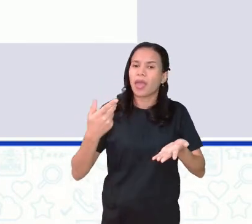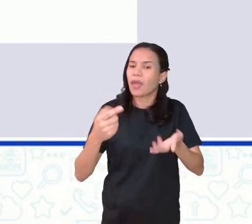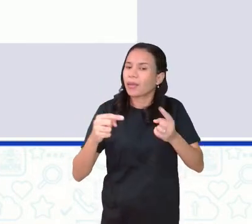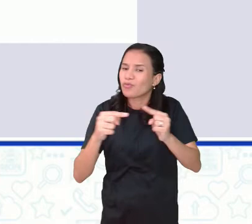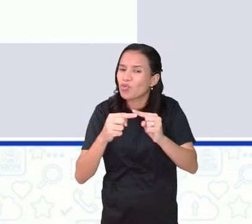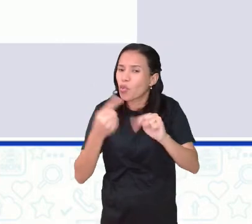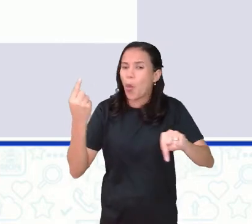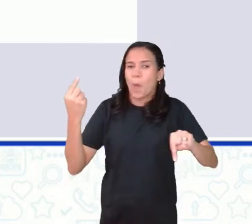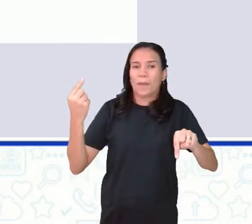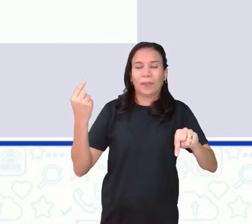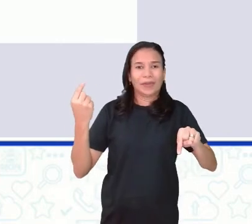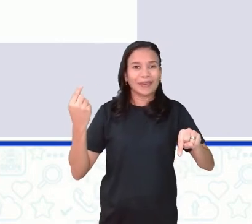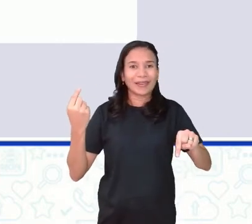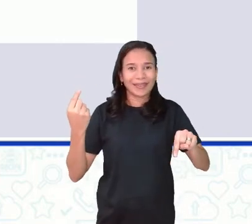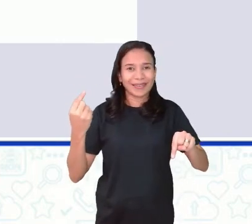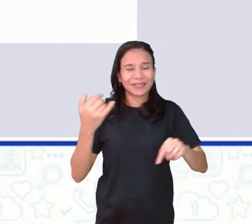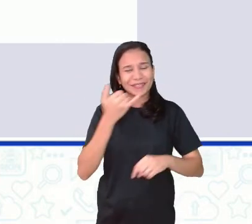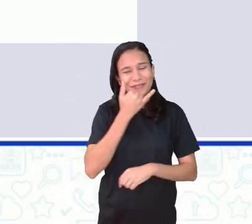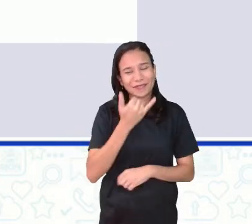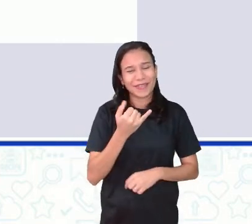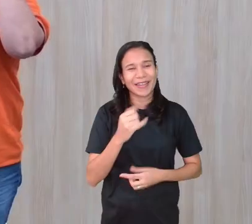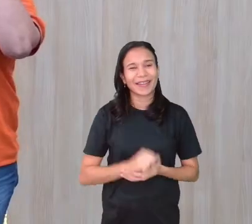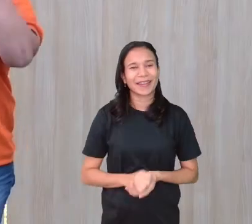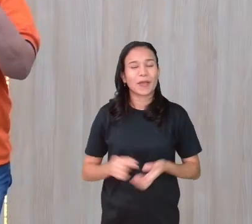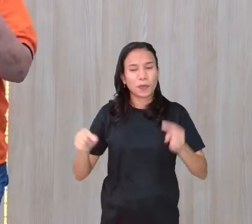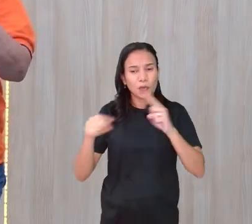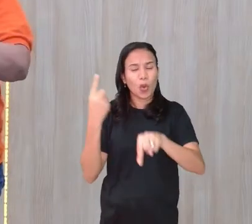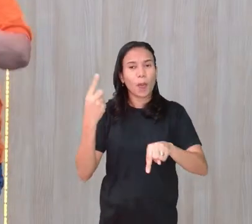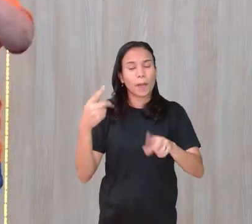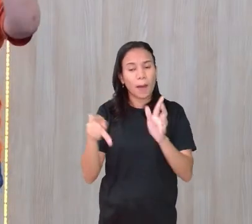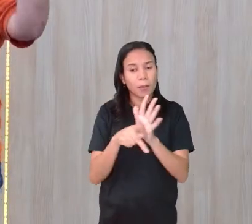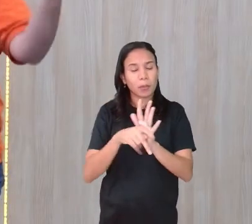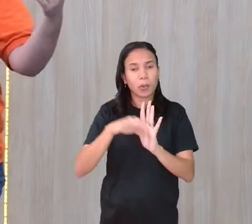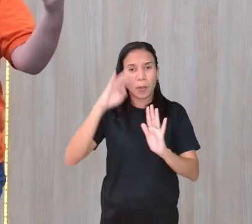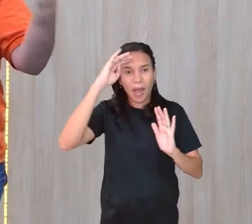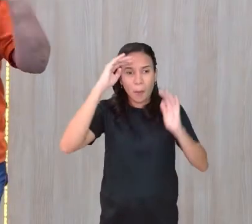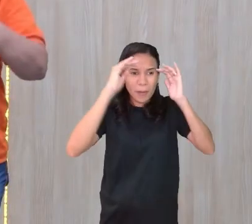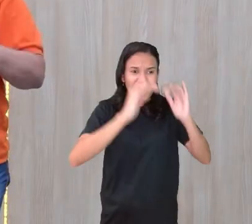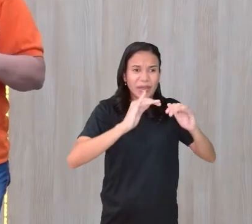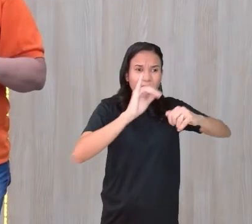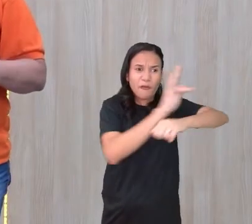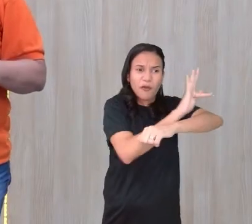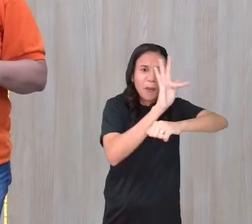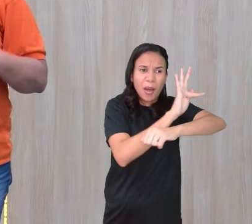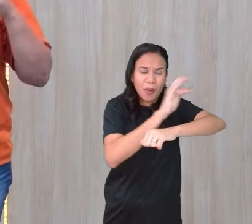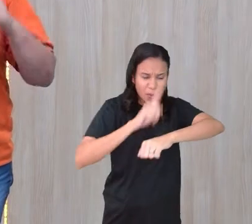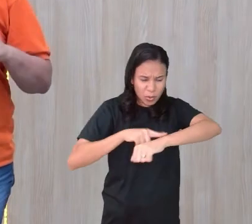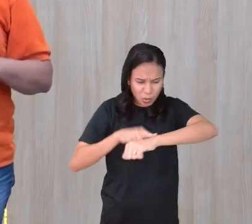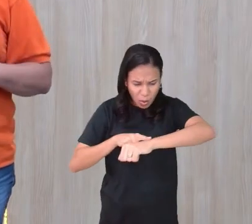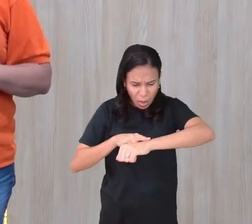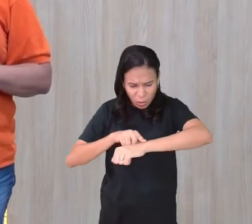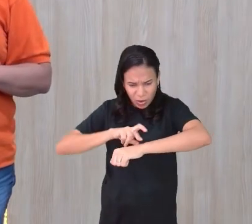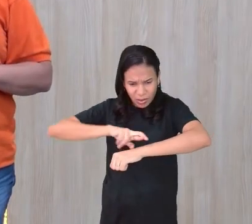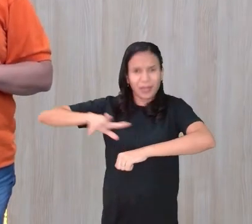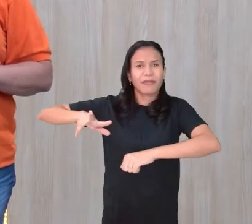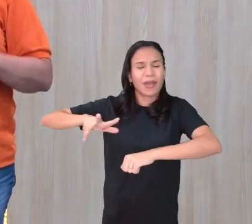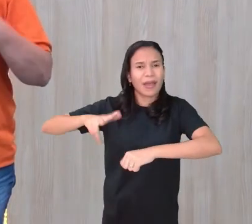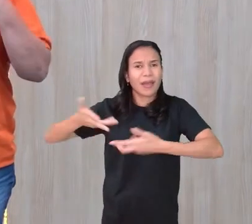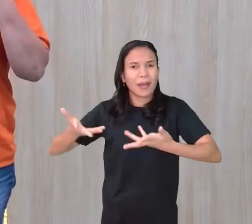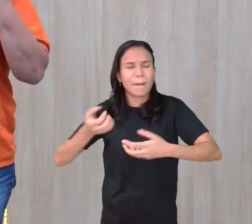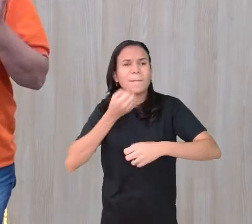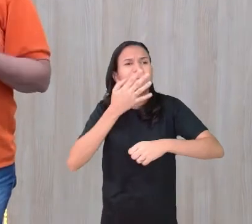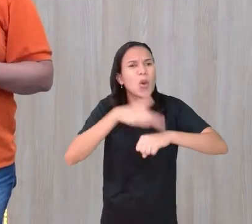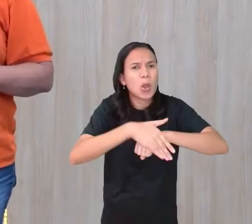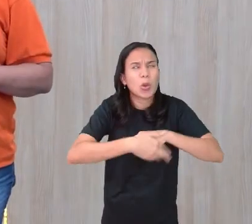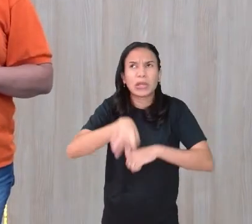inadequado, desculpa aí pessoal, não é? O cumprimento em um horário que não é aquele do momento, não é? E